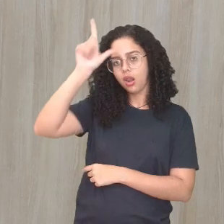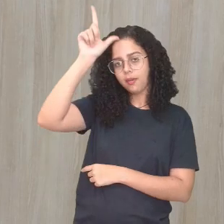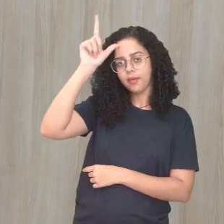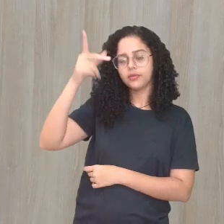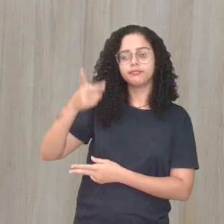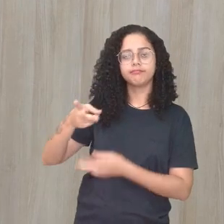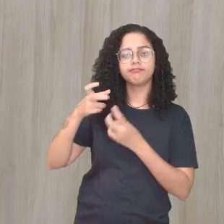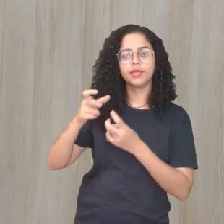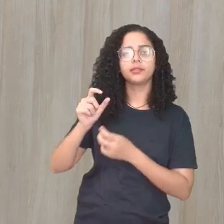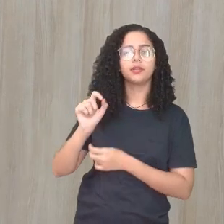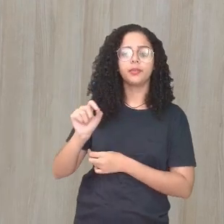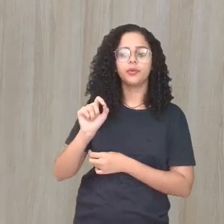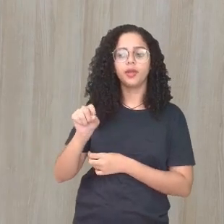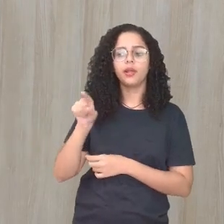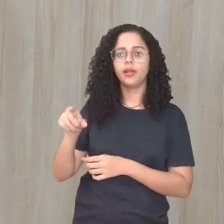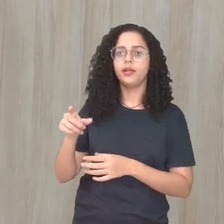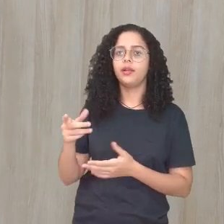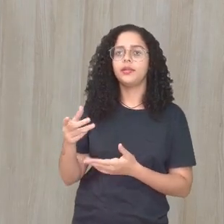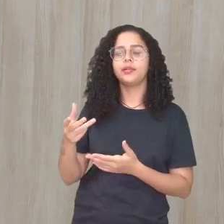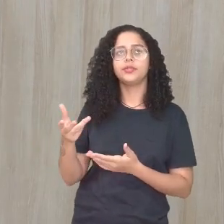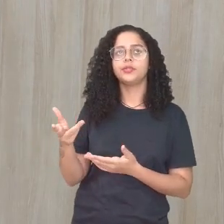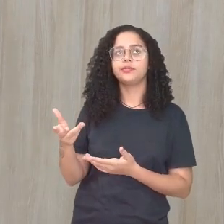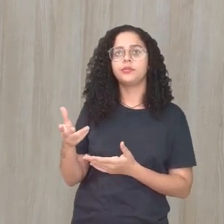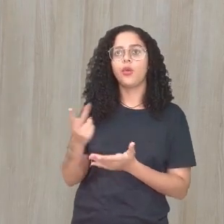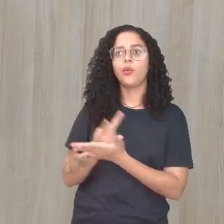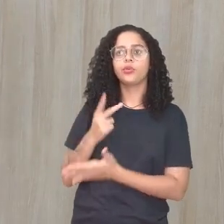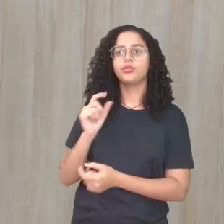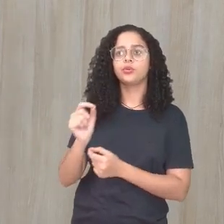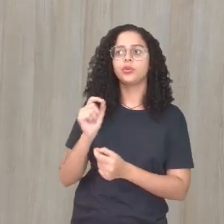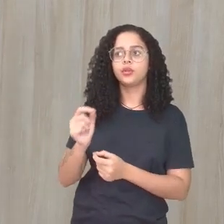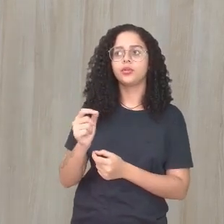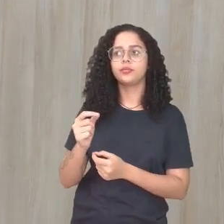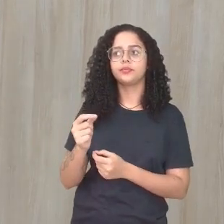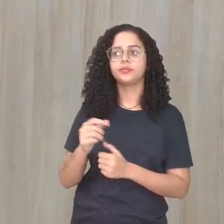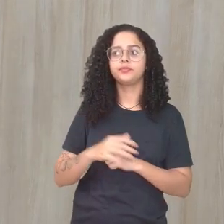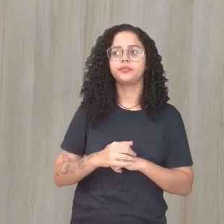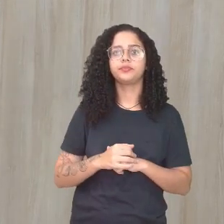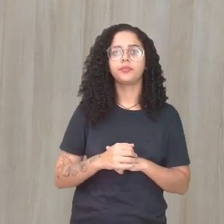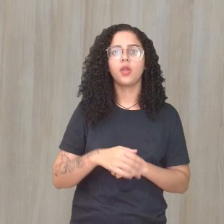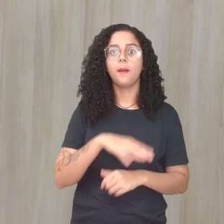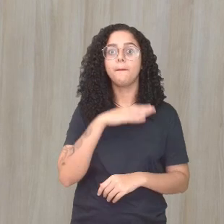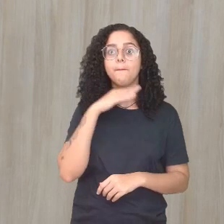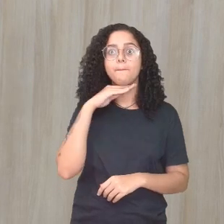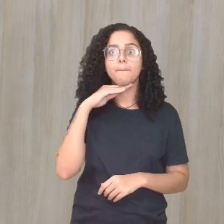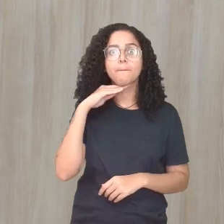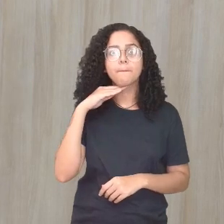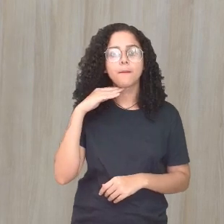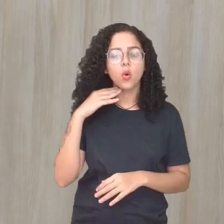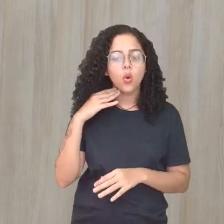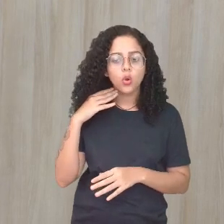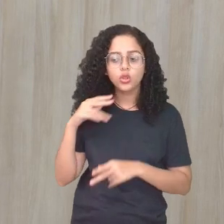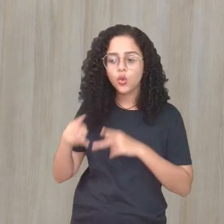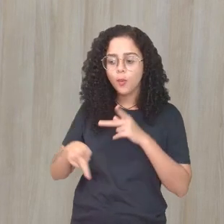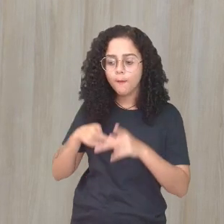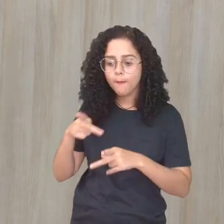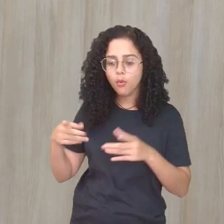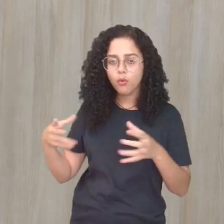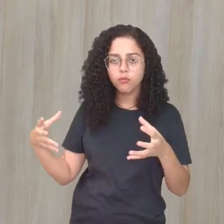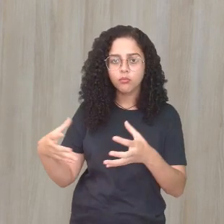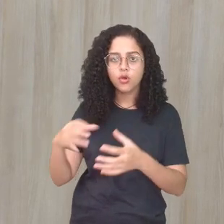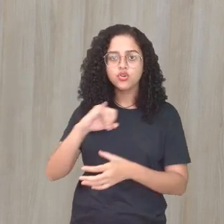ver que eles terminaram por promover o extermínio de um povo, né, que foi o povo